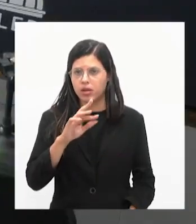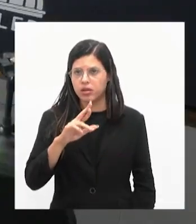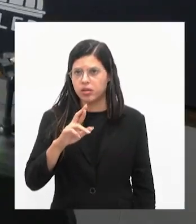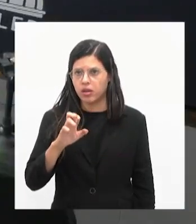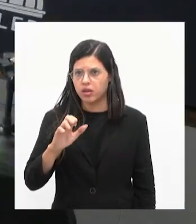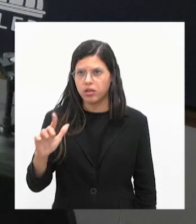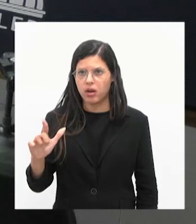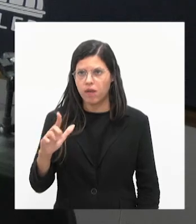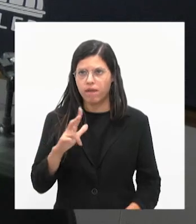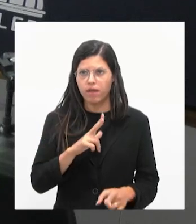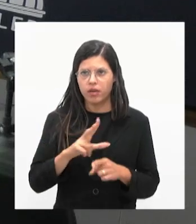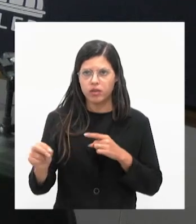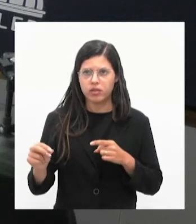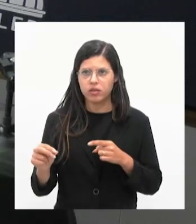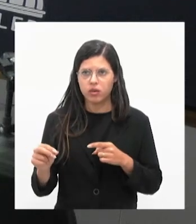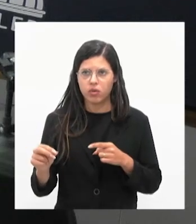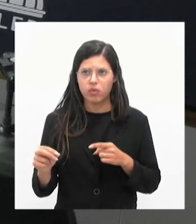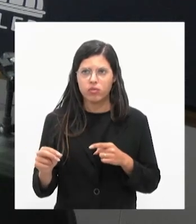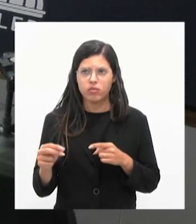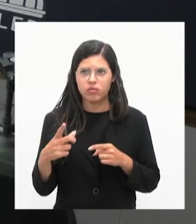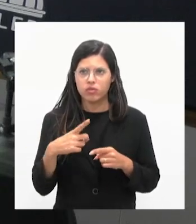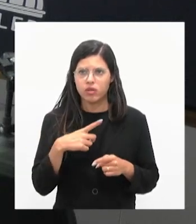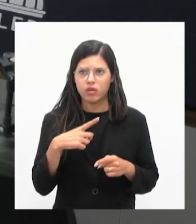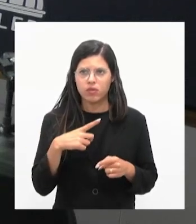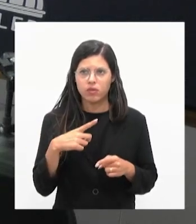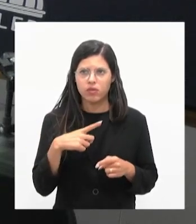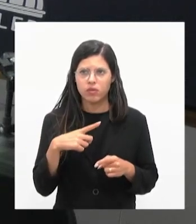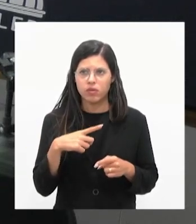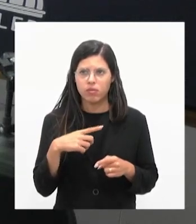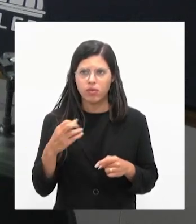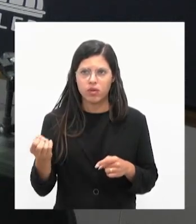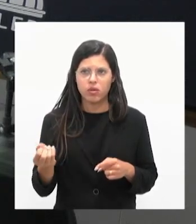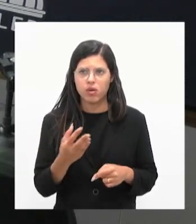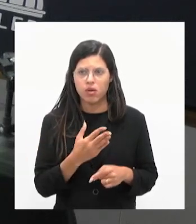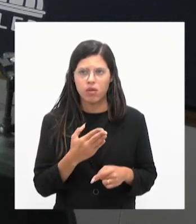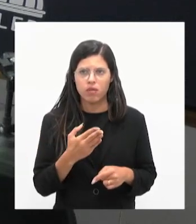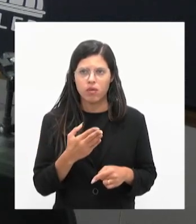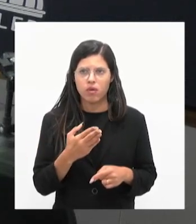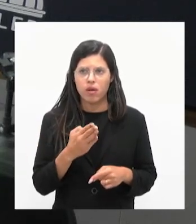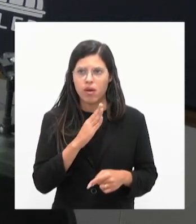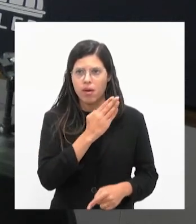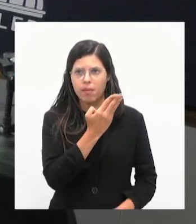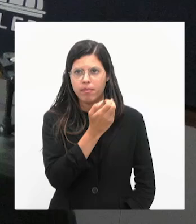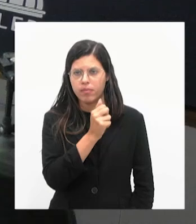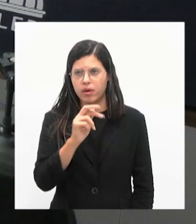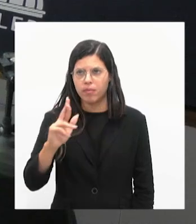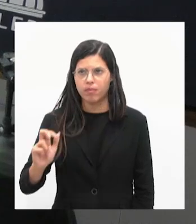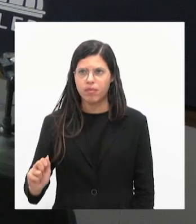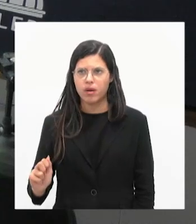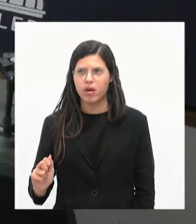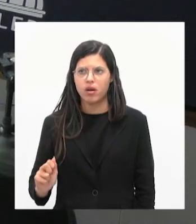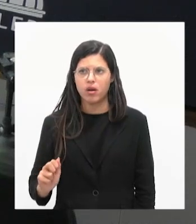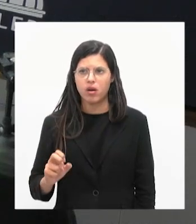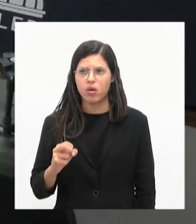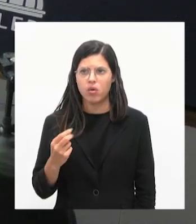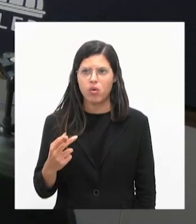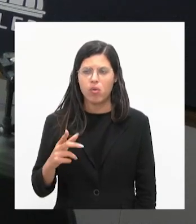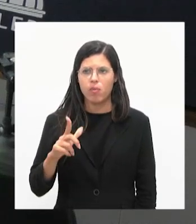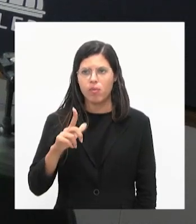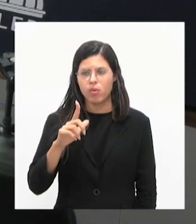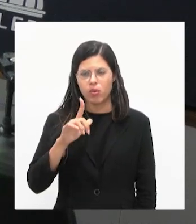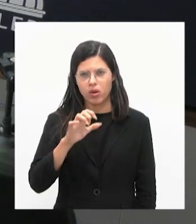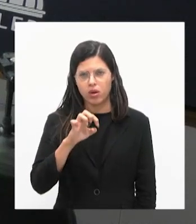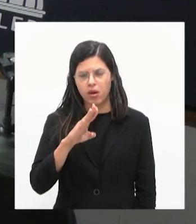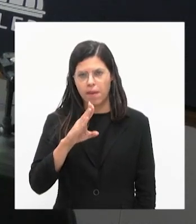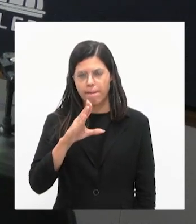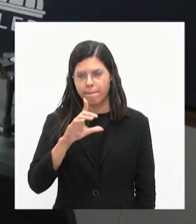que presta, ganhou uma linha nova agora. Se não me engano, ou é para Barra ou... para Barra ou para Leblon? Pro Leblon.